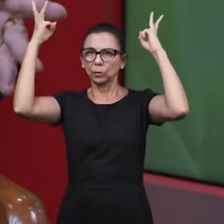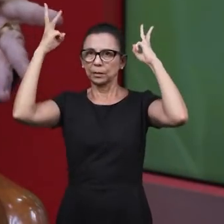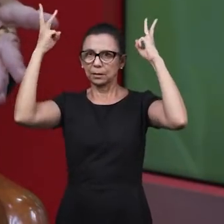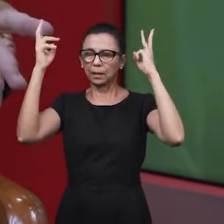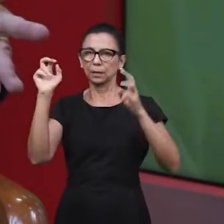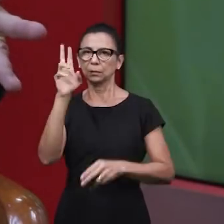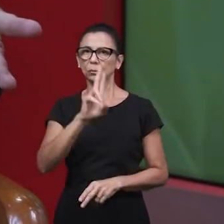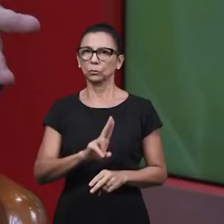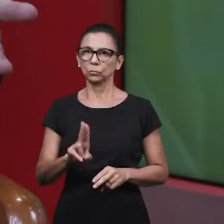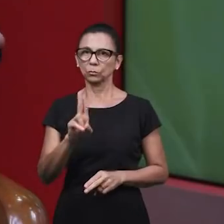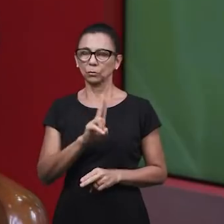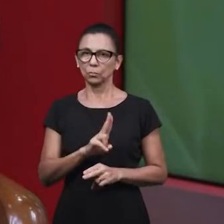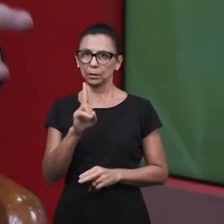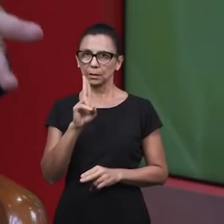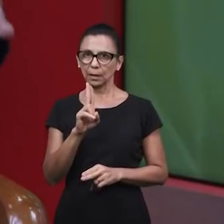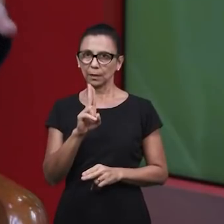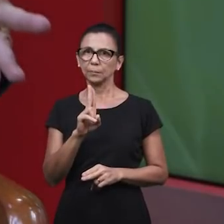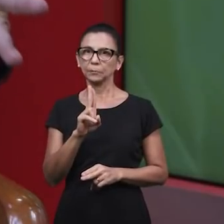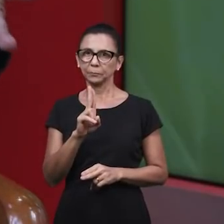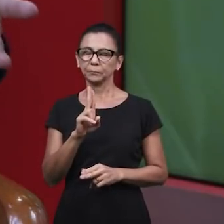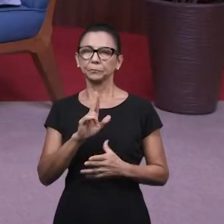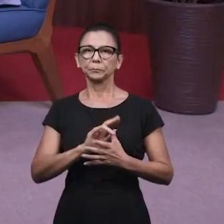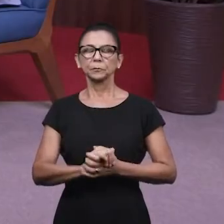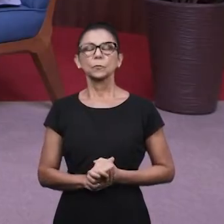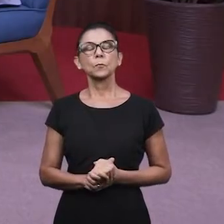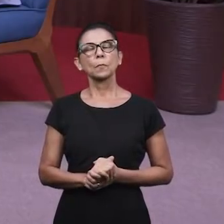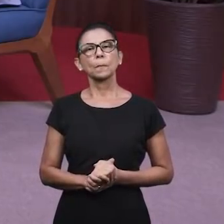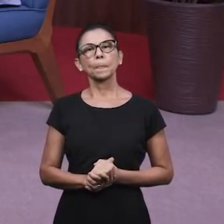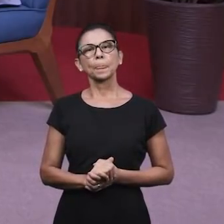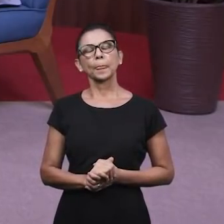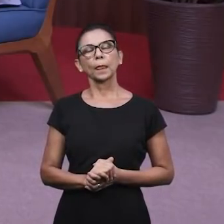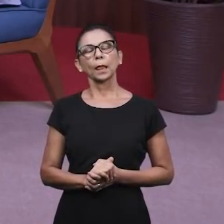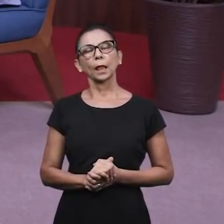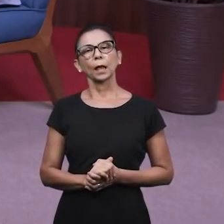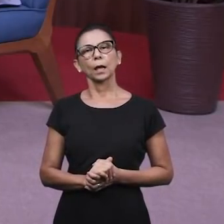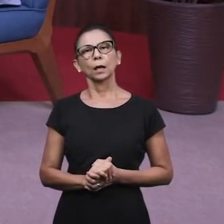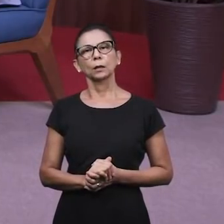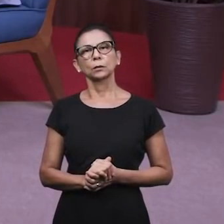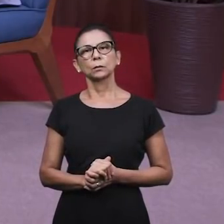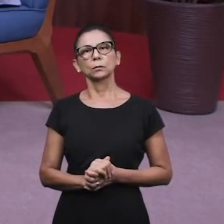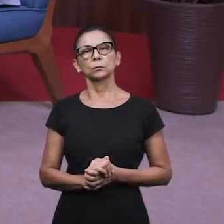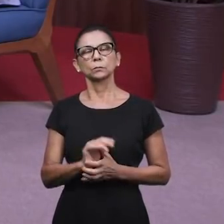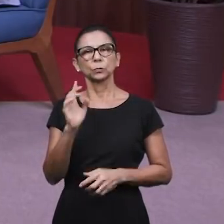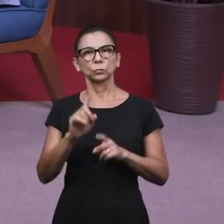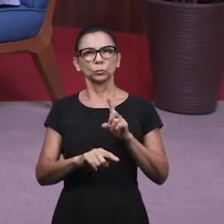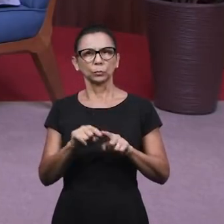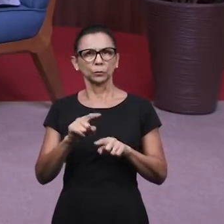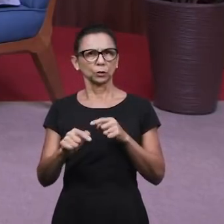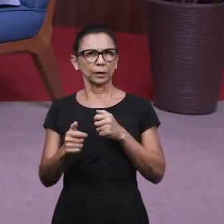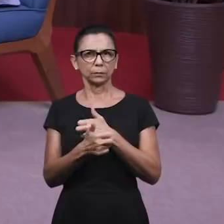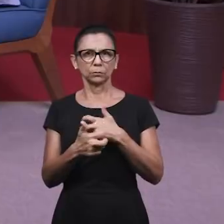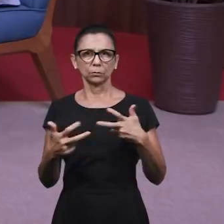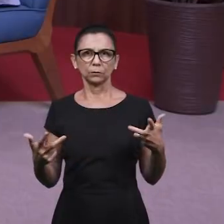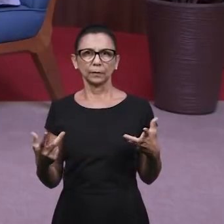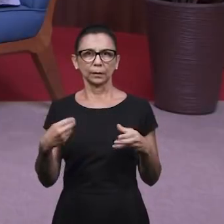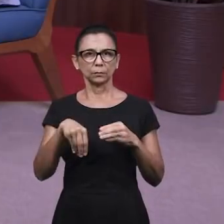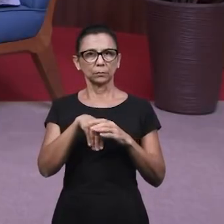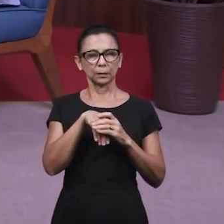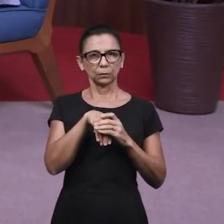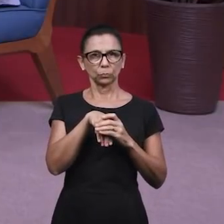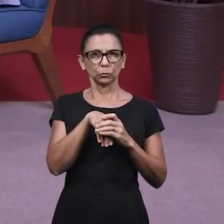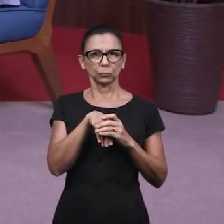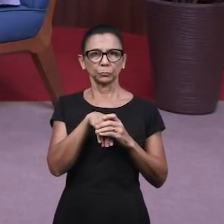montasse o templo exatamente como Deus o mostrou no monte. Tem aqui uma figura ilustrativa,